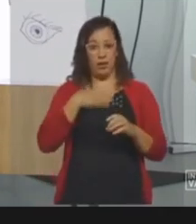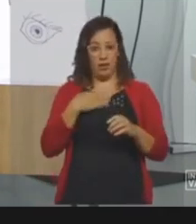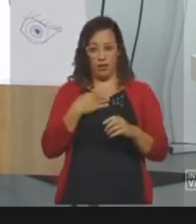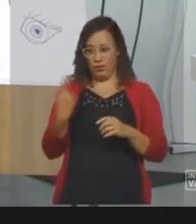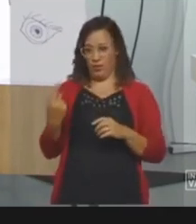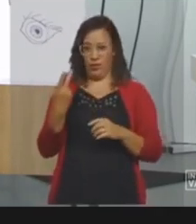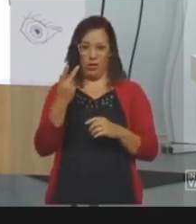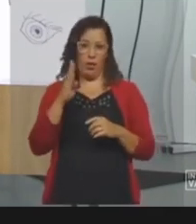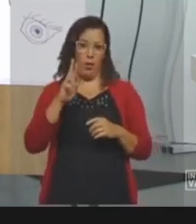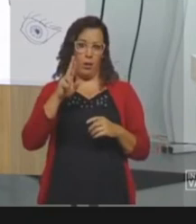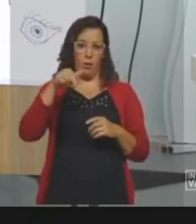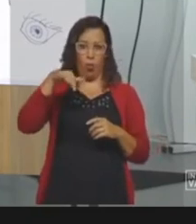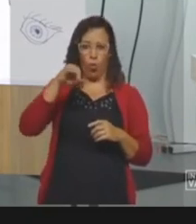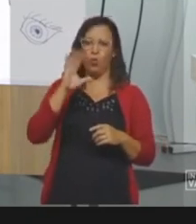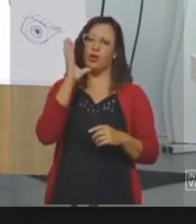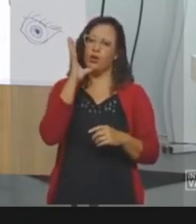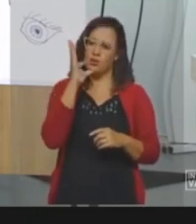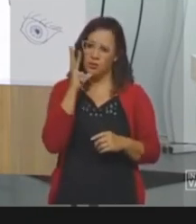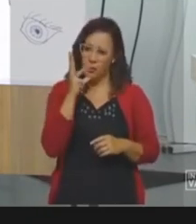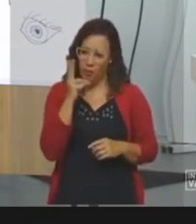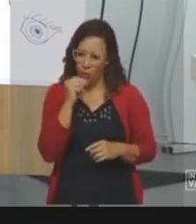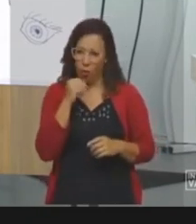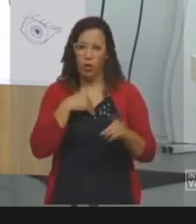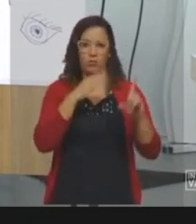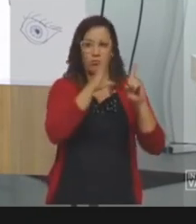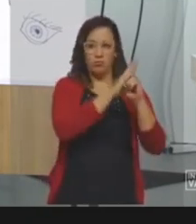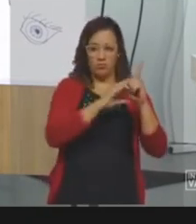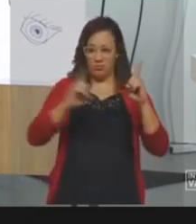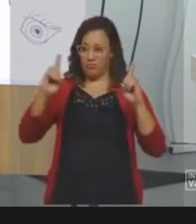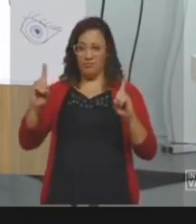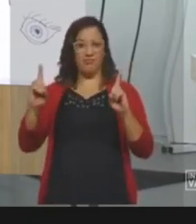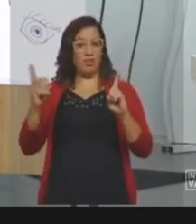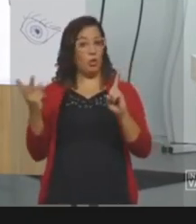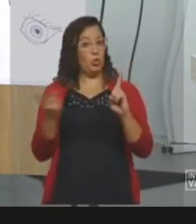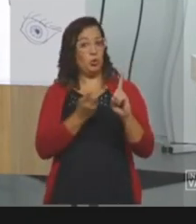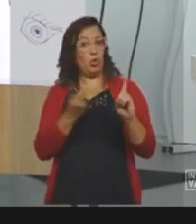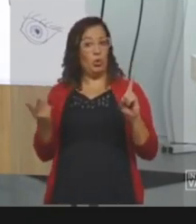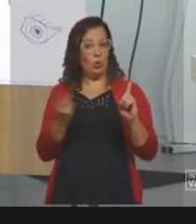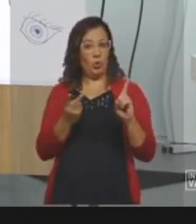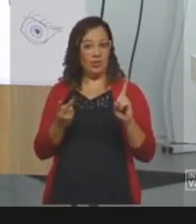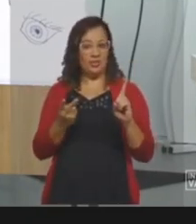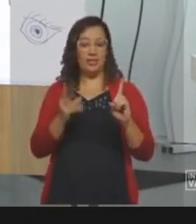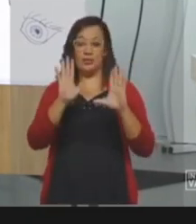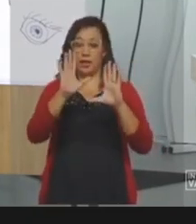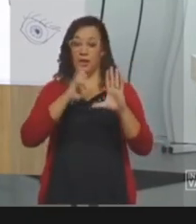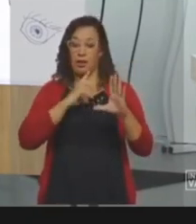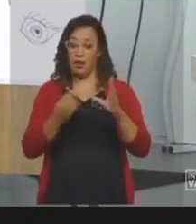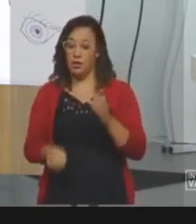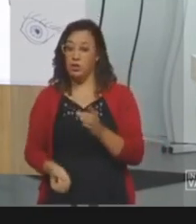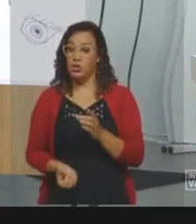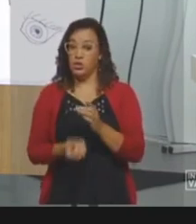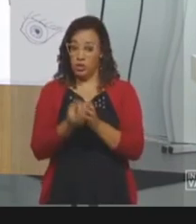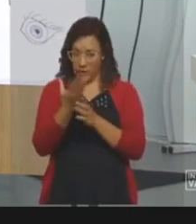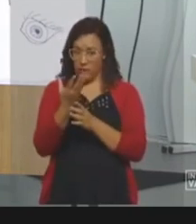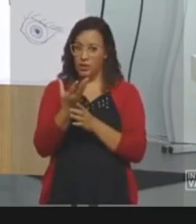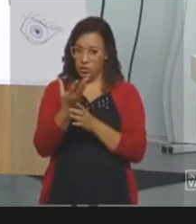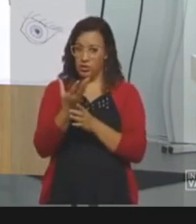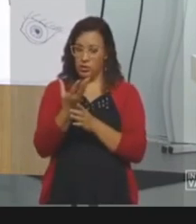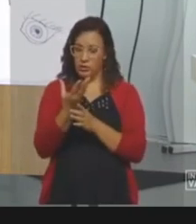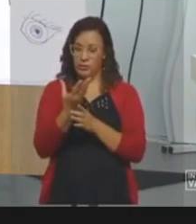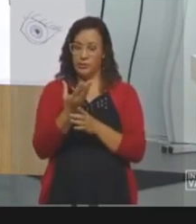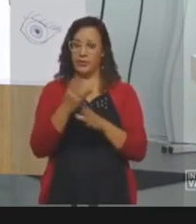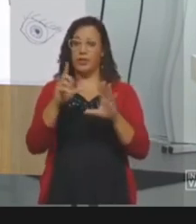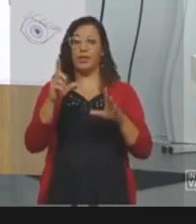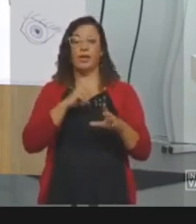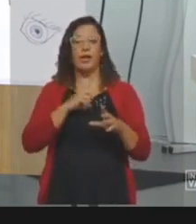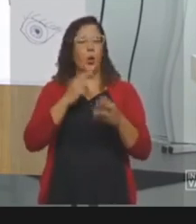que demora um tempo para crescer, etc. Mas, no fim das contas, geneticamente, e uma boa parte do fenótipo